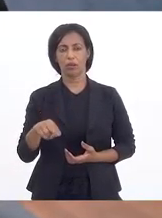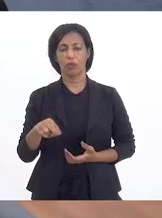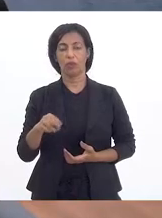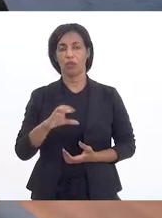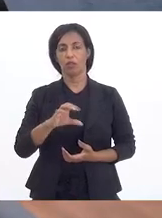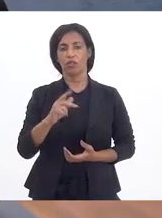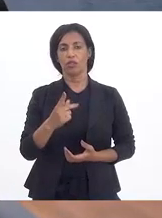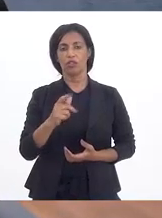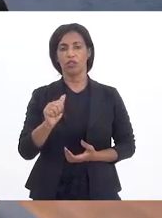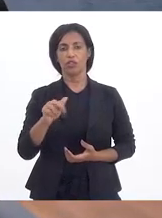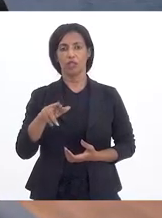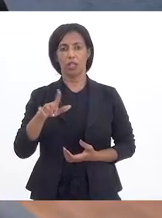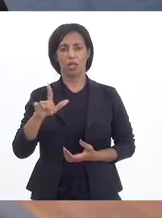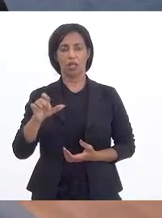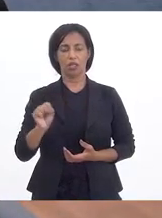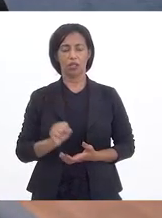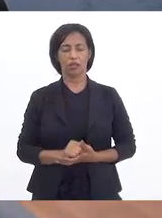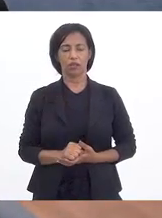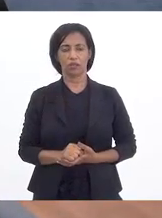Charles Batista